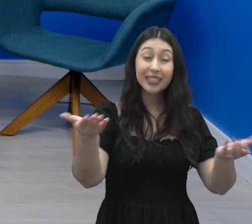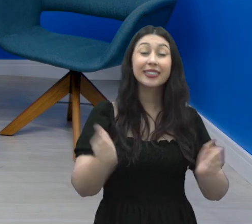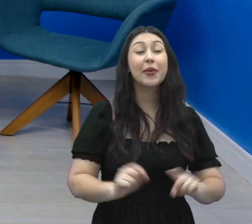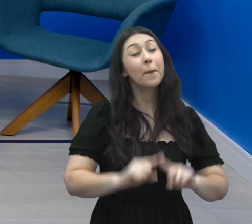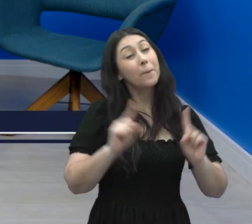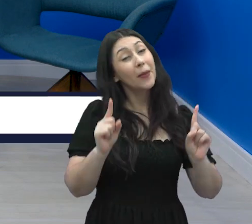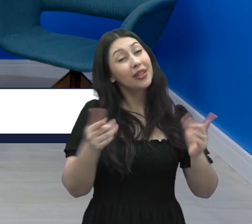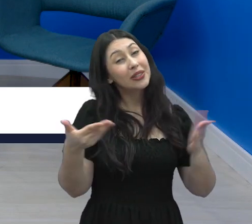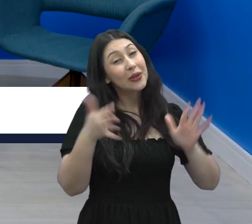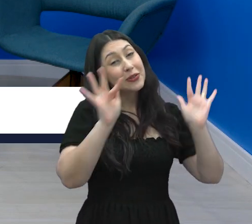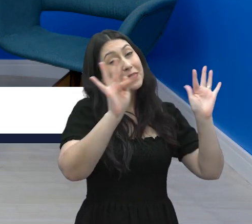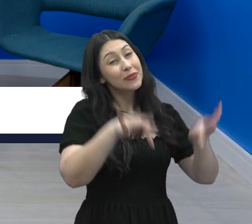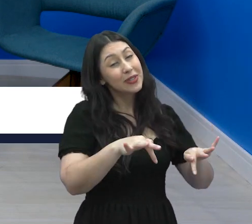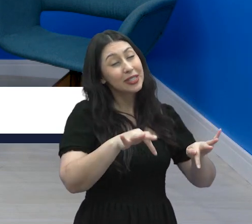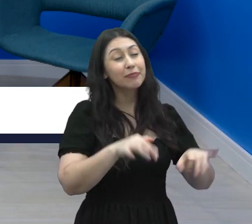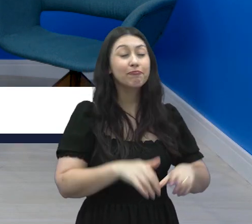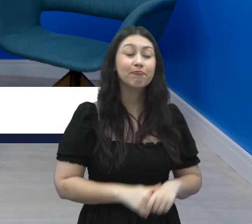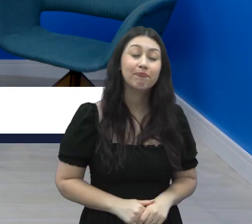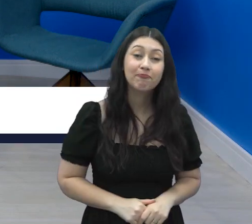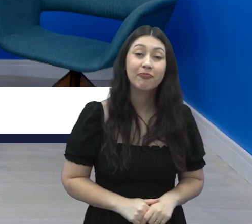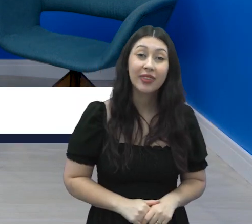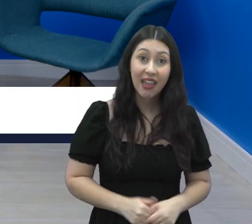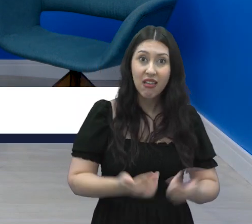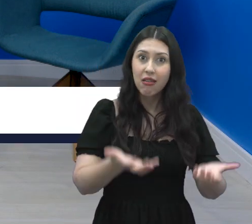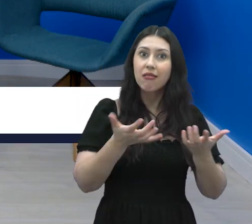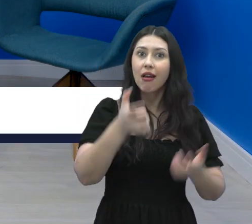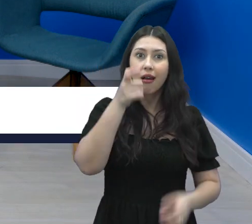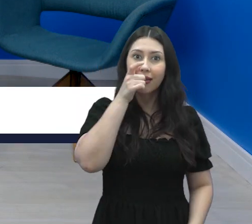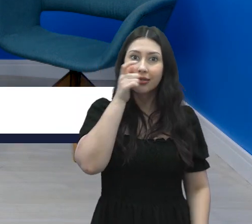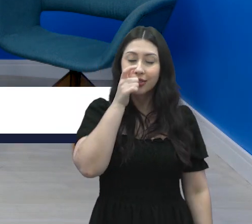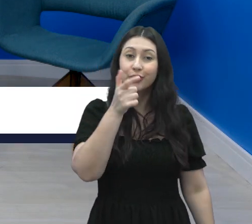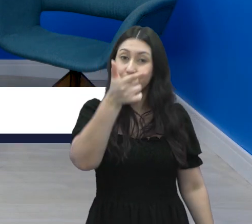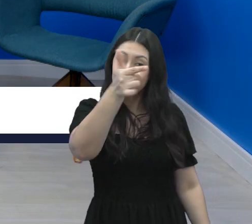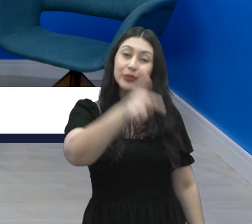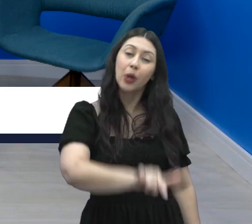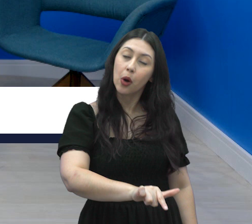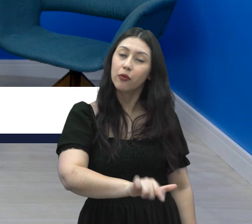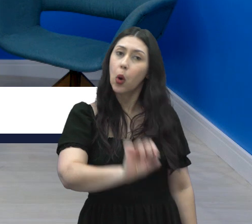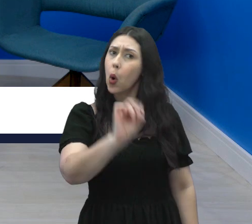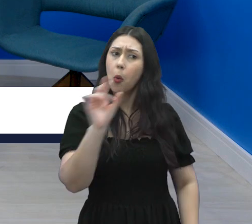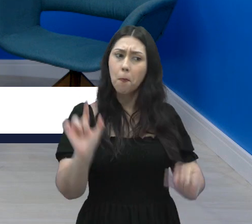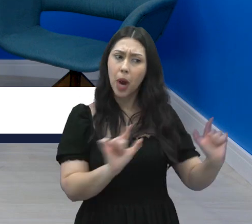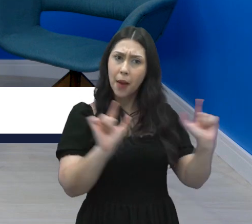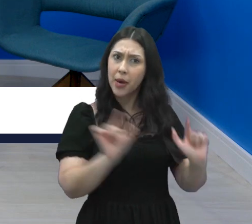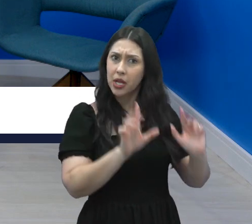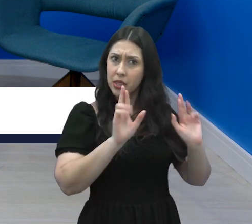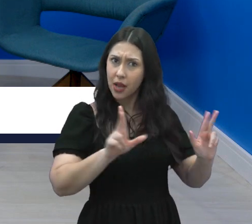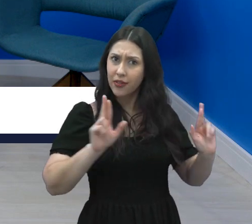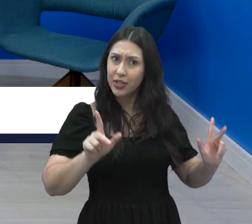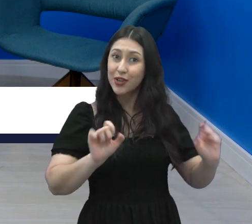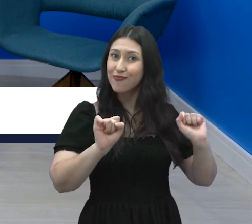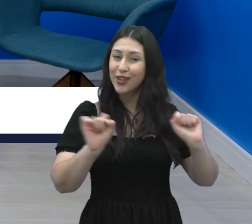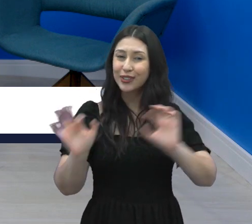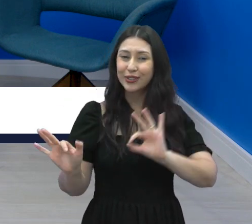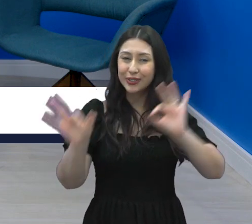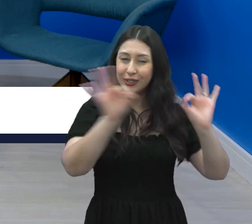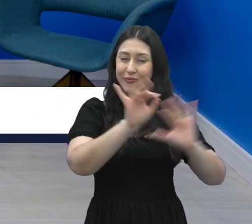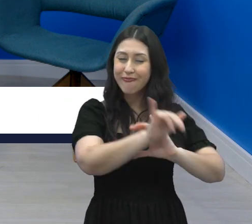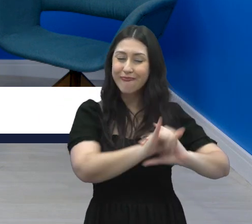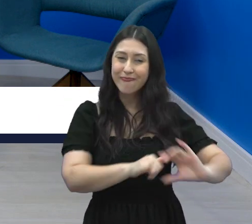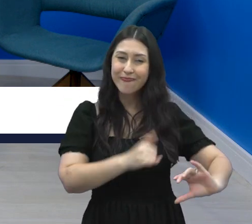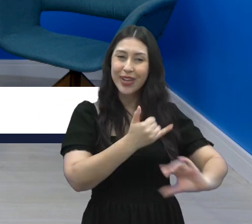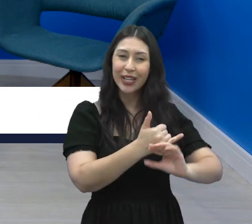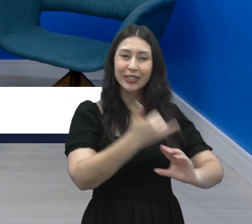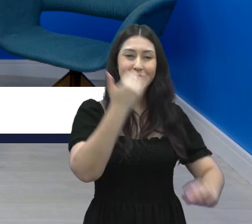para todo mundo, mas ele termina por aqui. Gente, para quem quiser rever, né, esse ou outros programas, é só nos